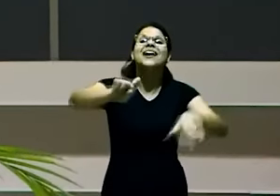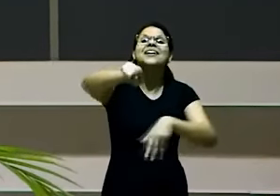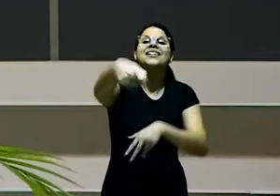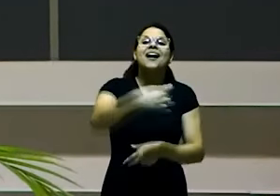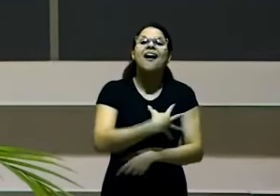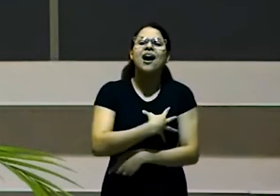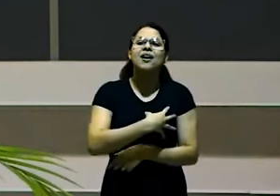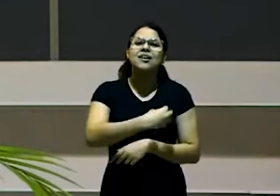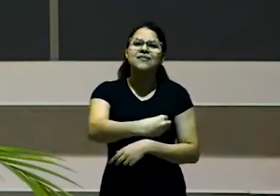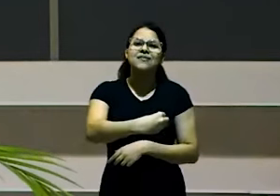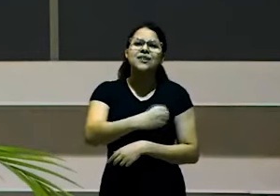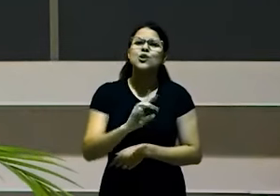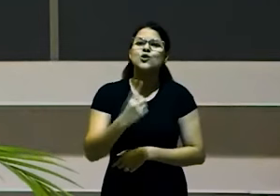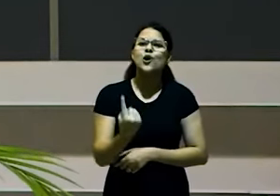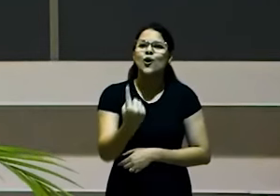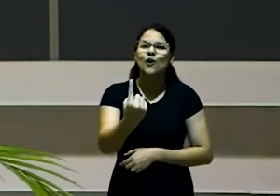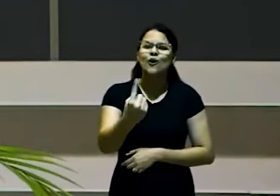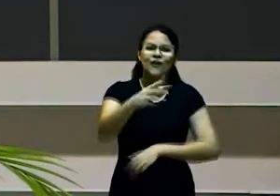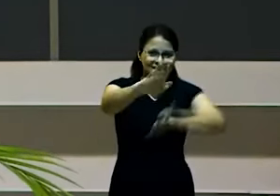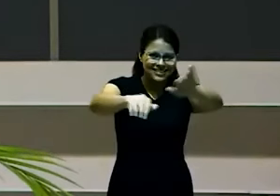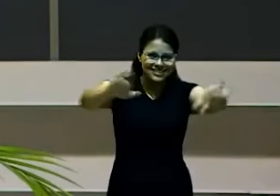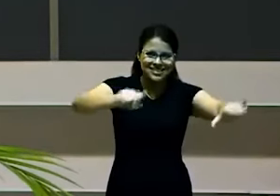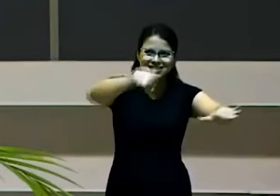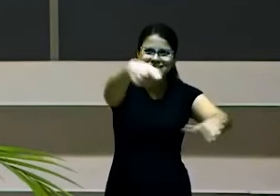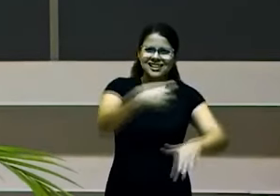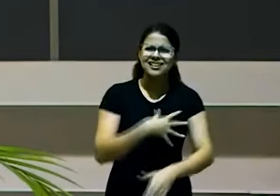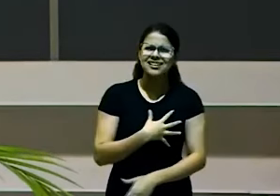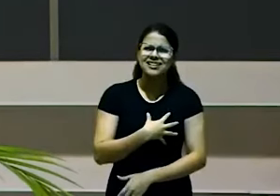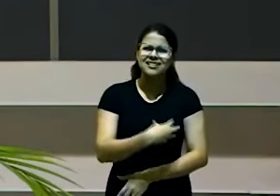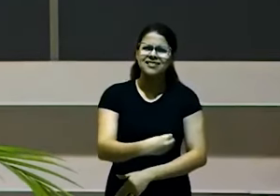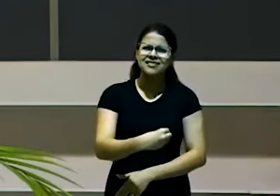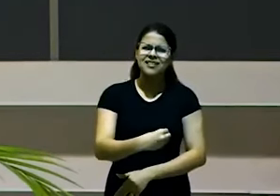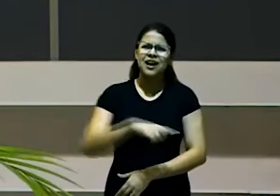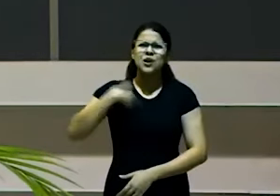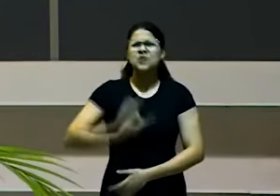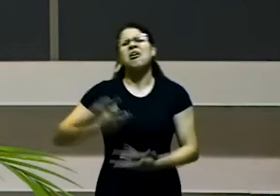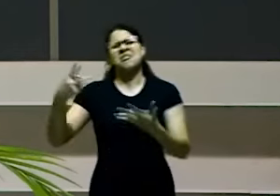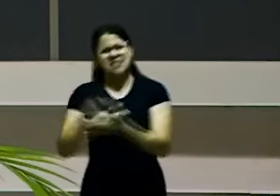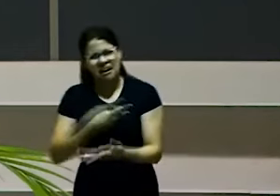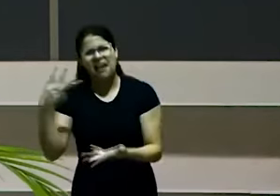igreja só tem um que chama a gente de depois que a gente